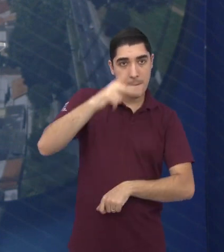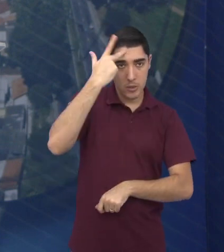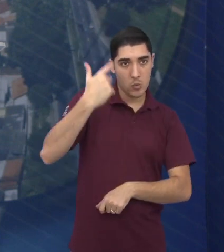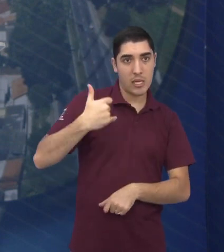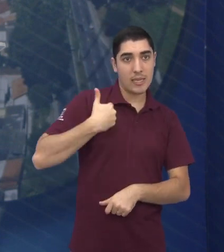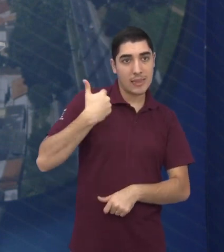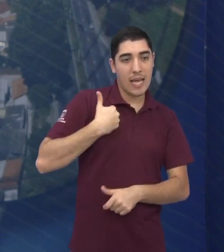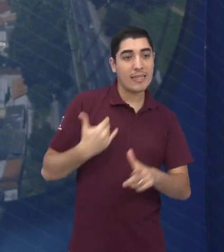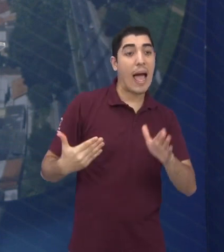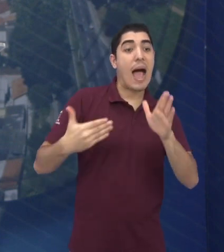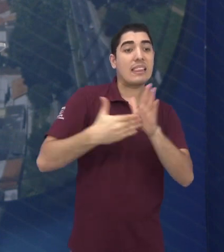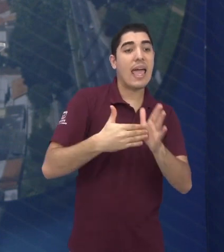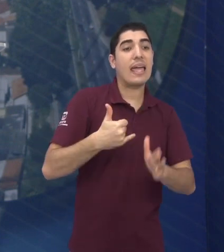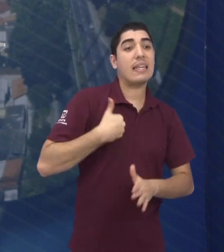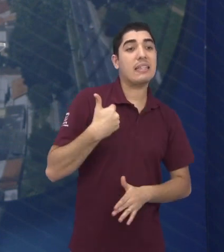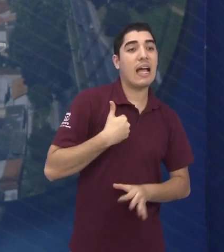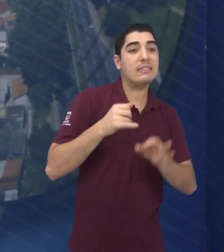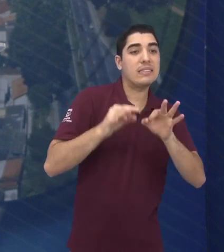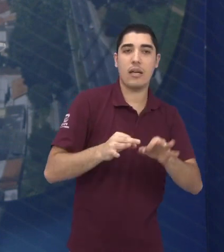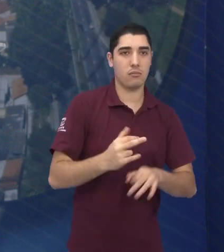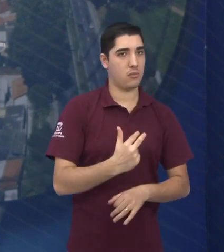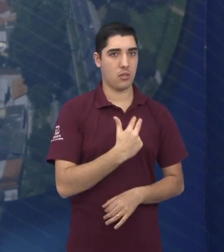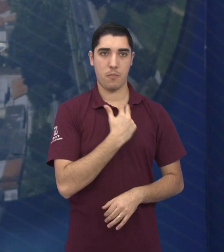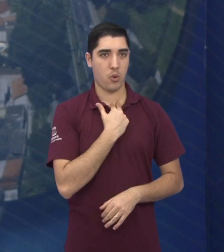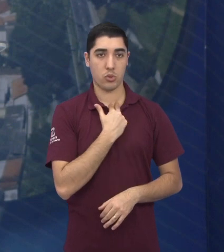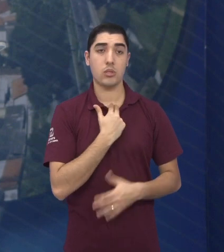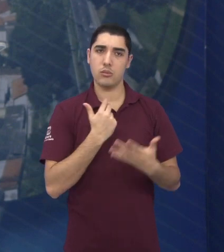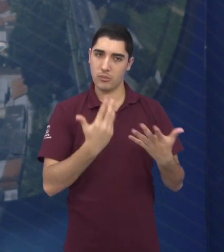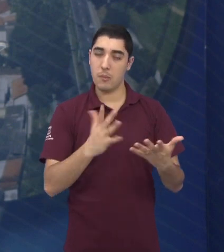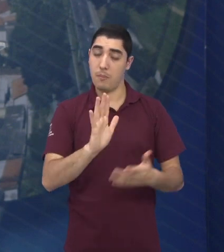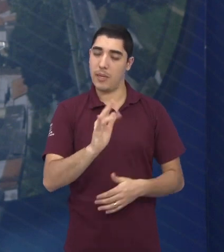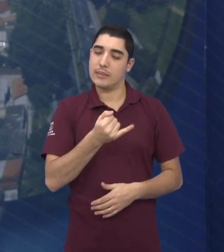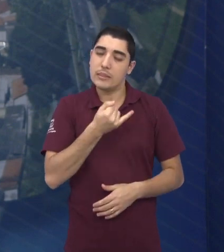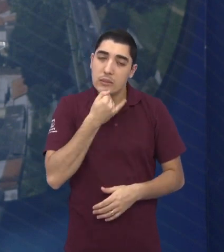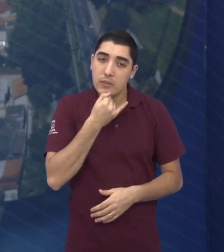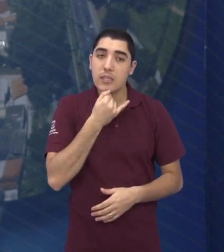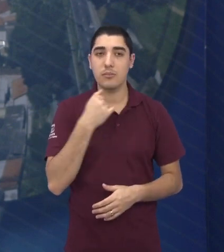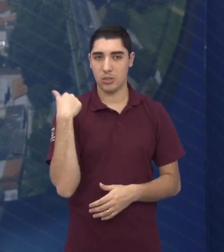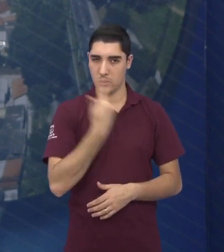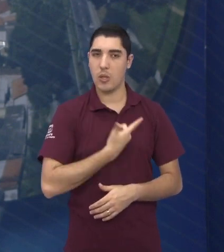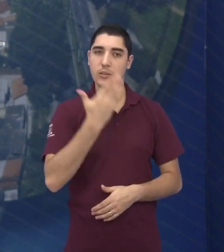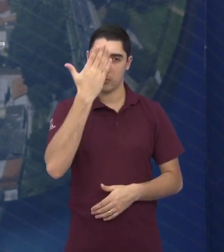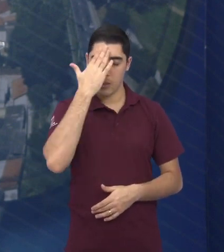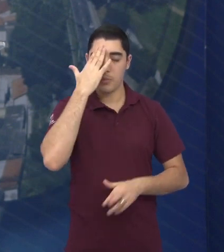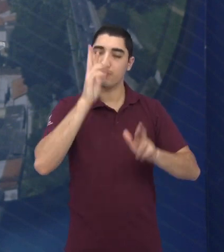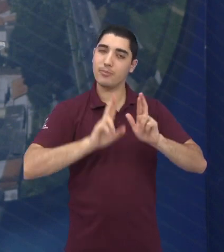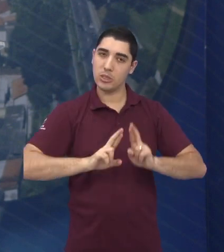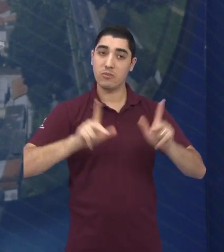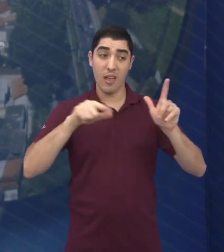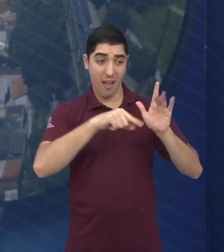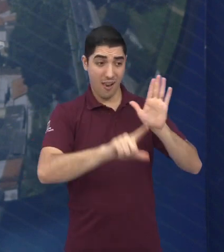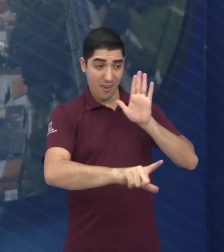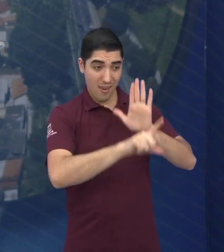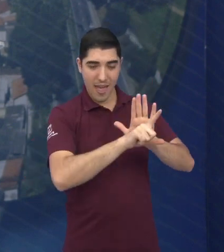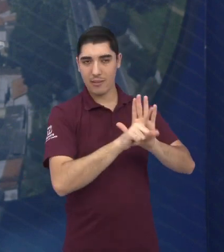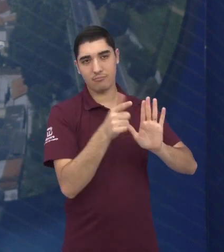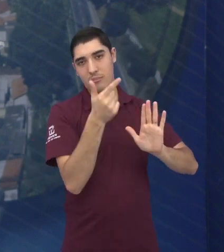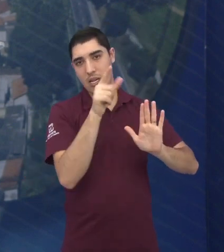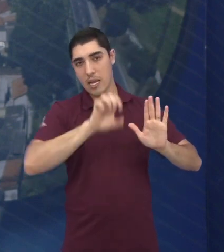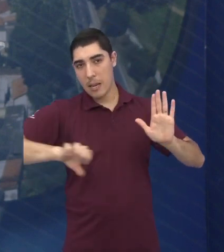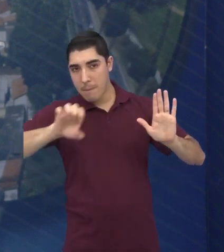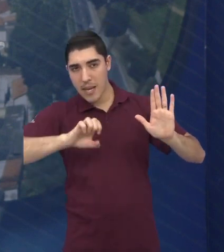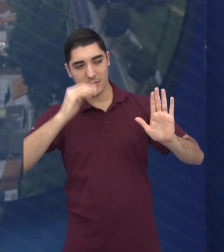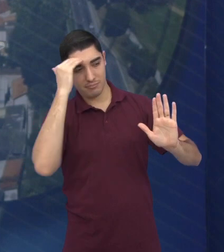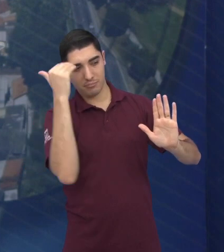de até tal idade, por exemplo. Mas a gente sabe que, infelizmente, na prática, a realidade é outra, né? A lei, ela não é